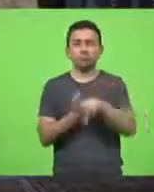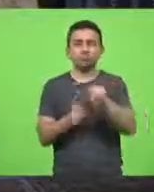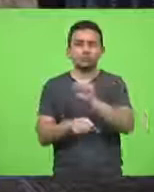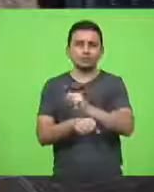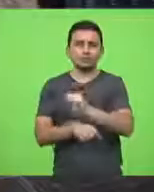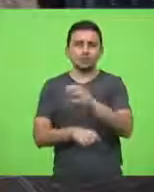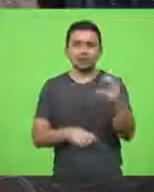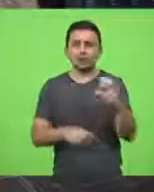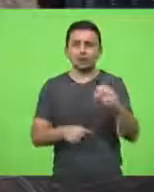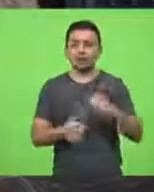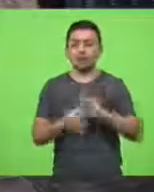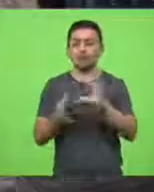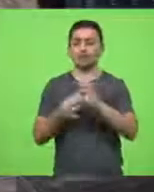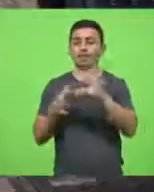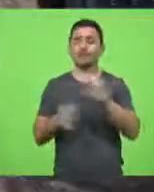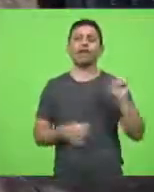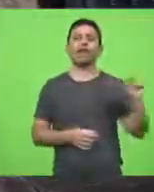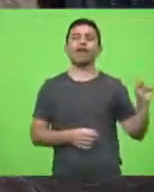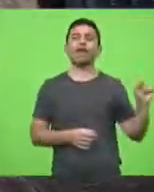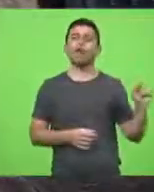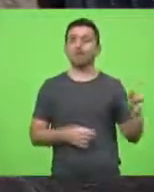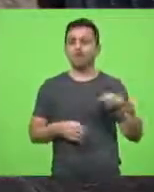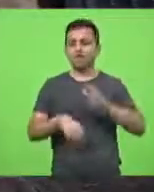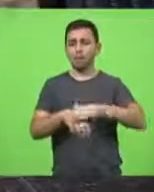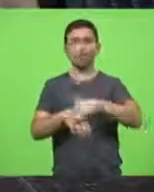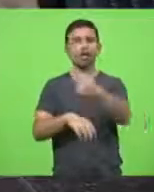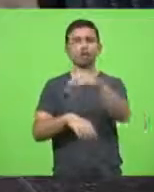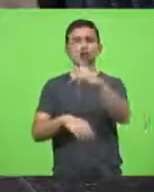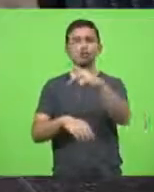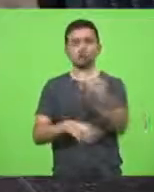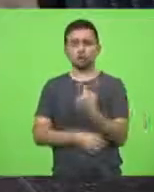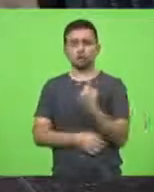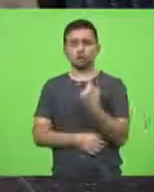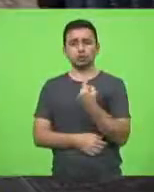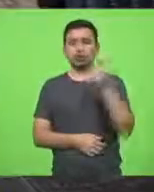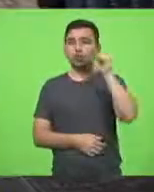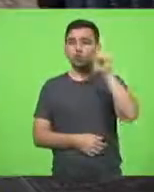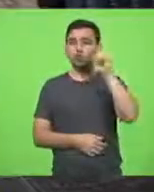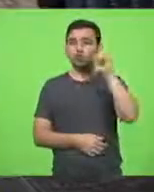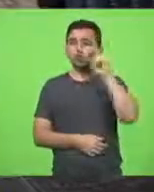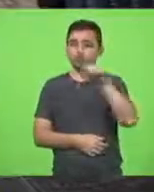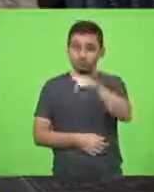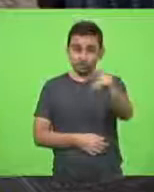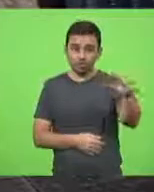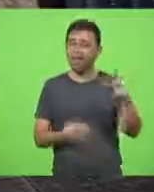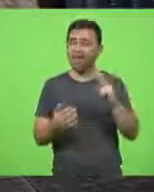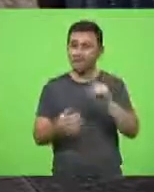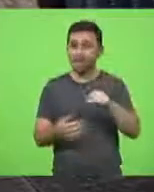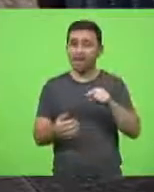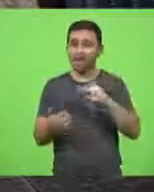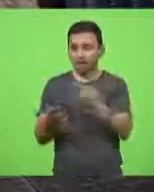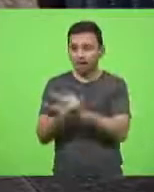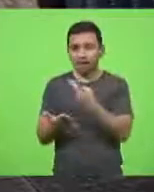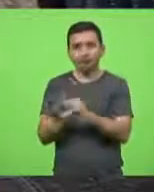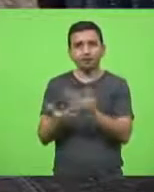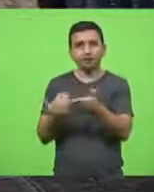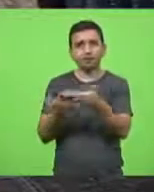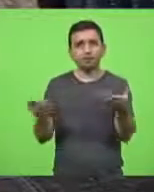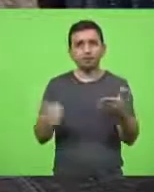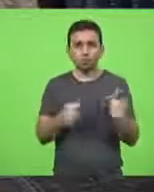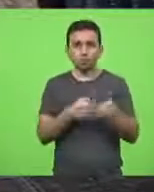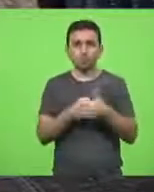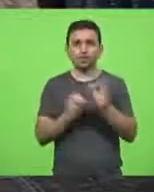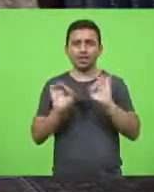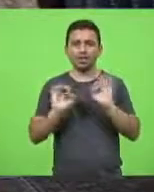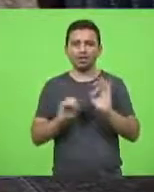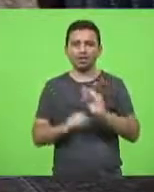ninguém, por eles mesmos. Todo dia você passa por essa situação errada, não está escondido, está na